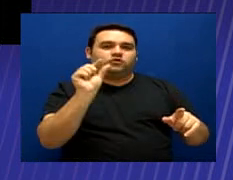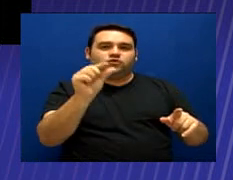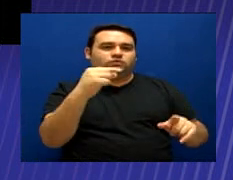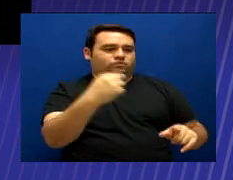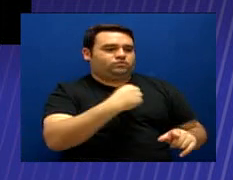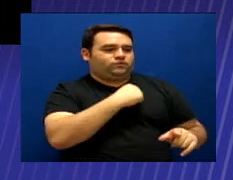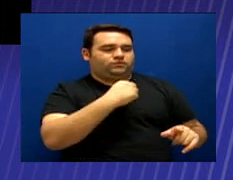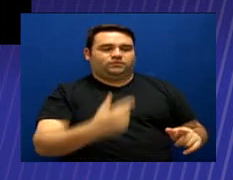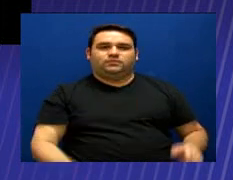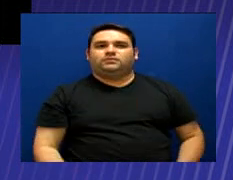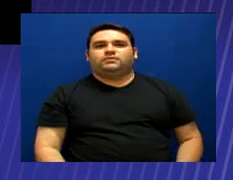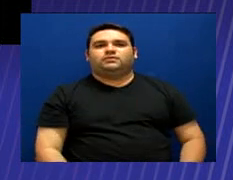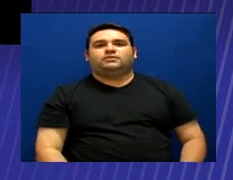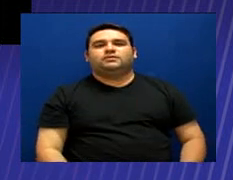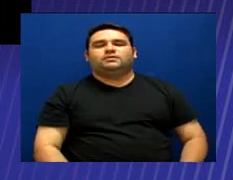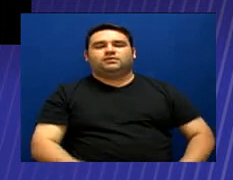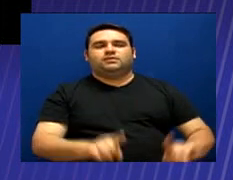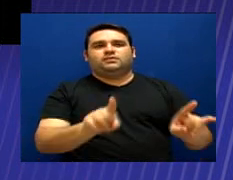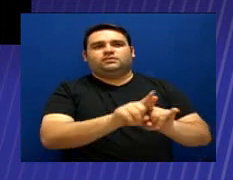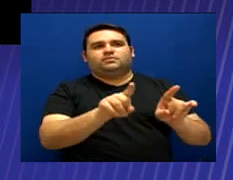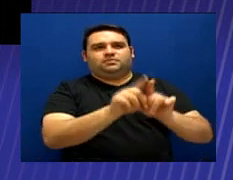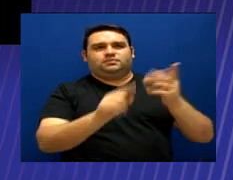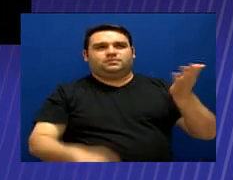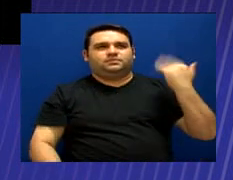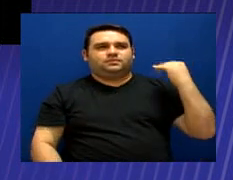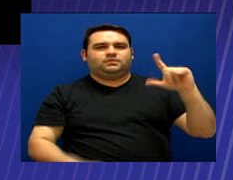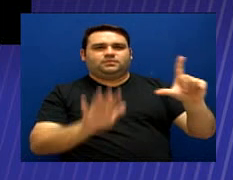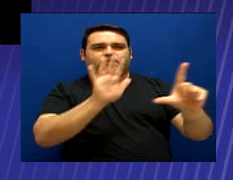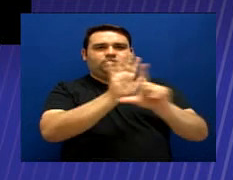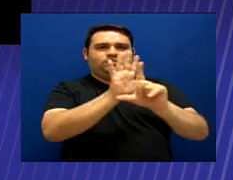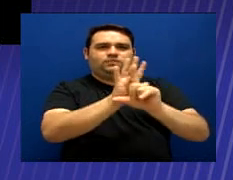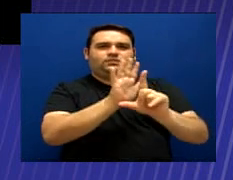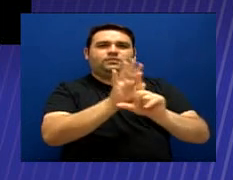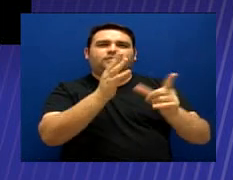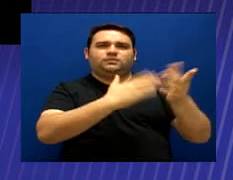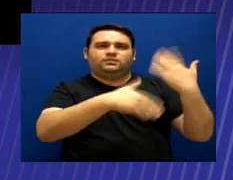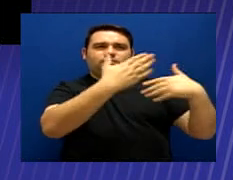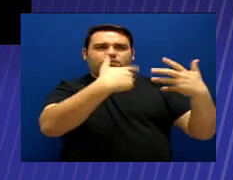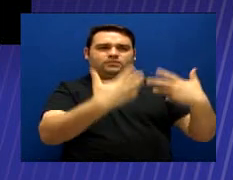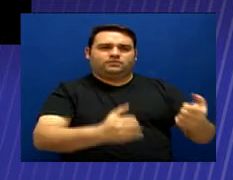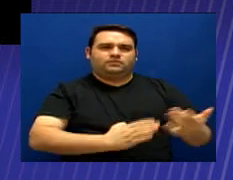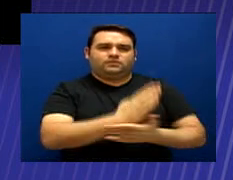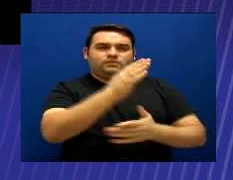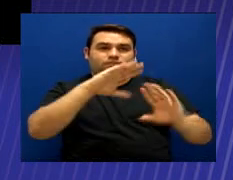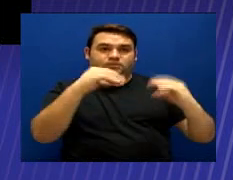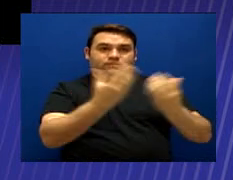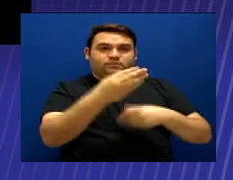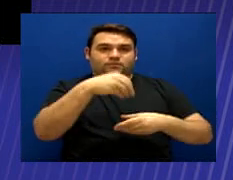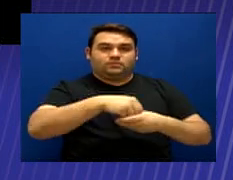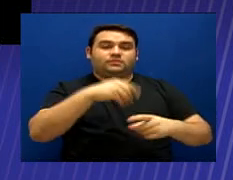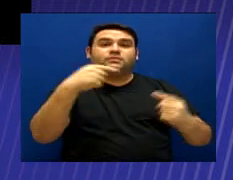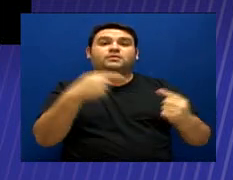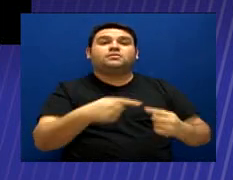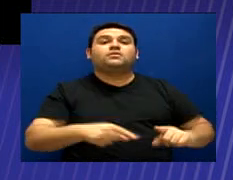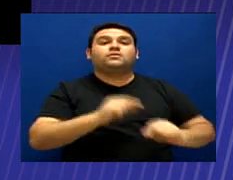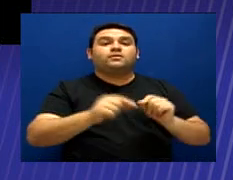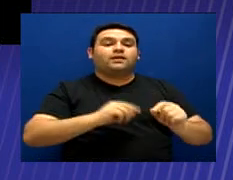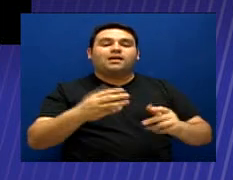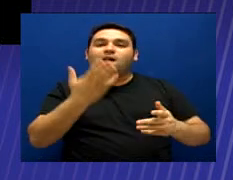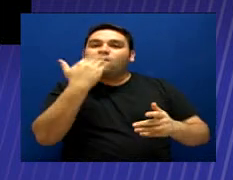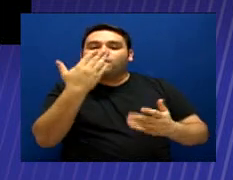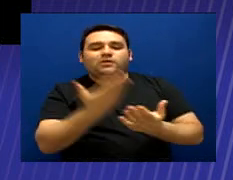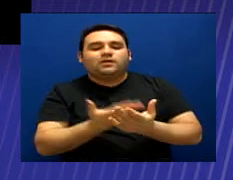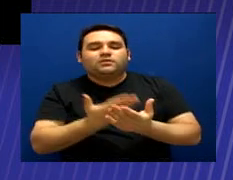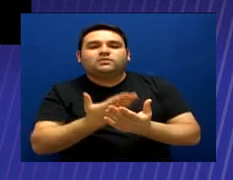animais. Houve também uma lei que foi aprovada aqui nessa casa a respeito da implantação da